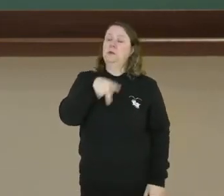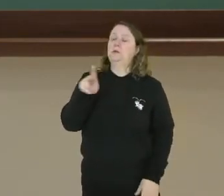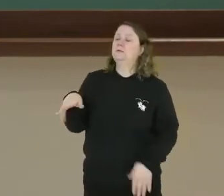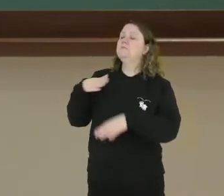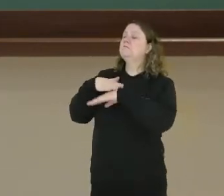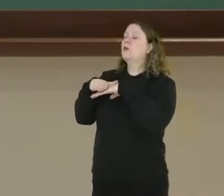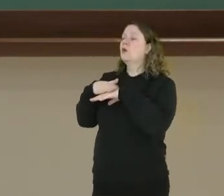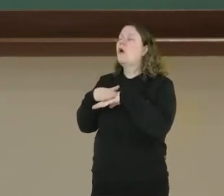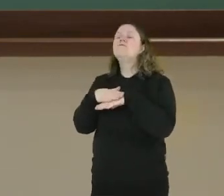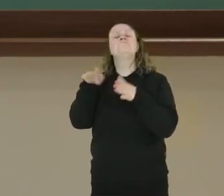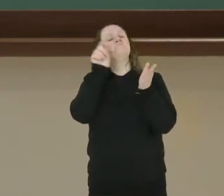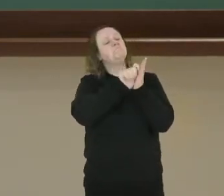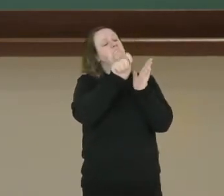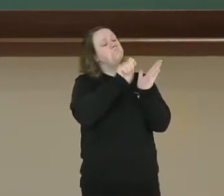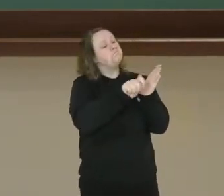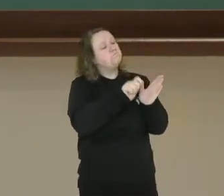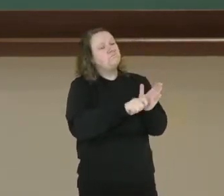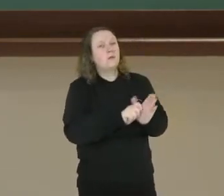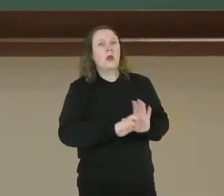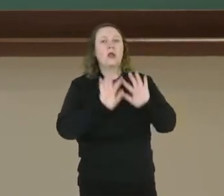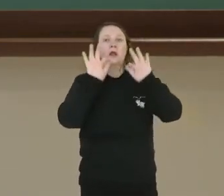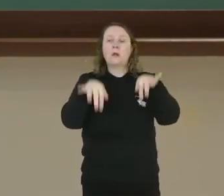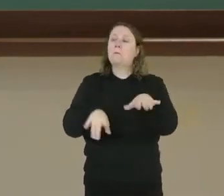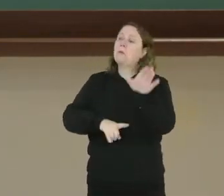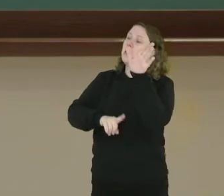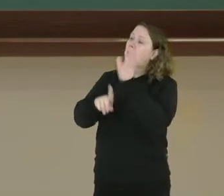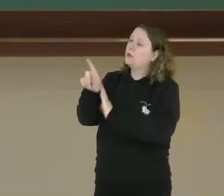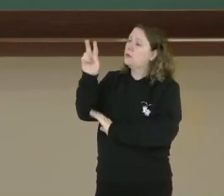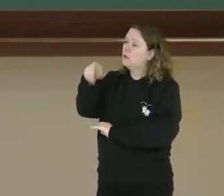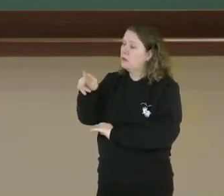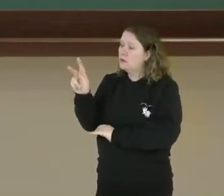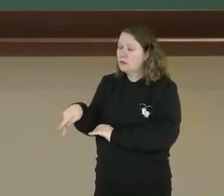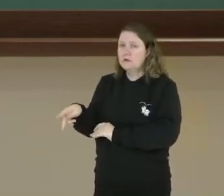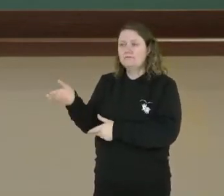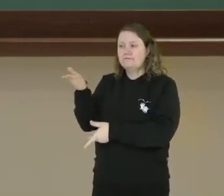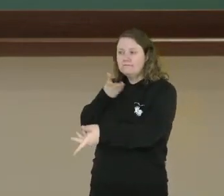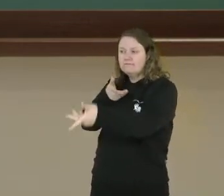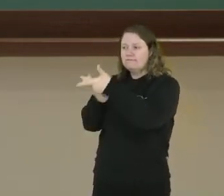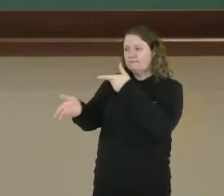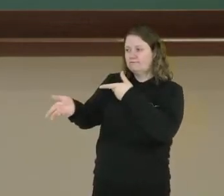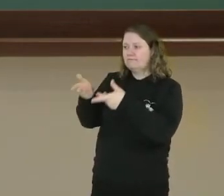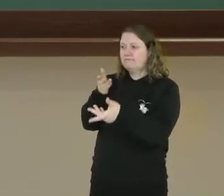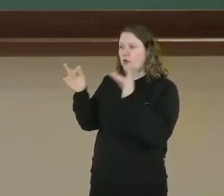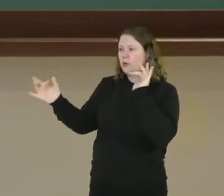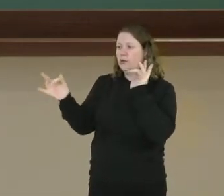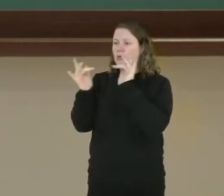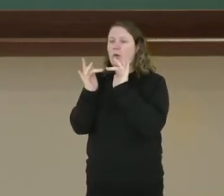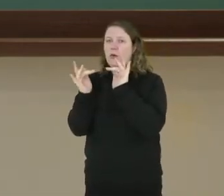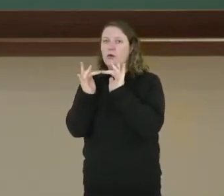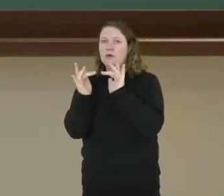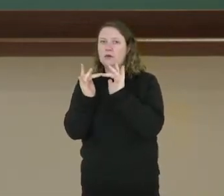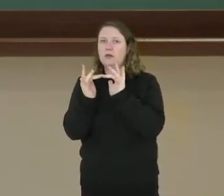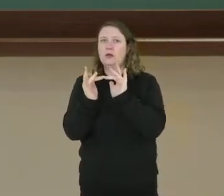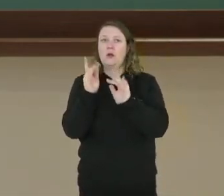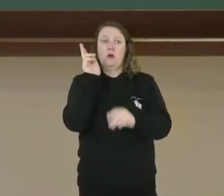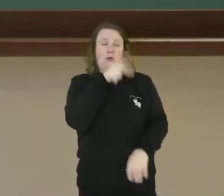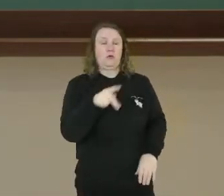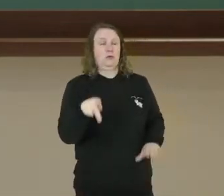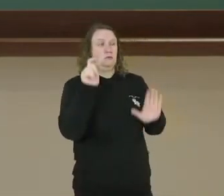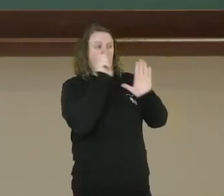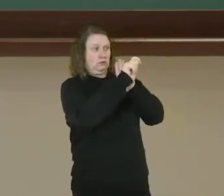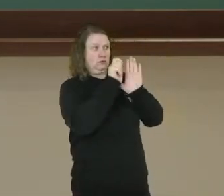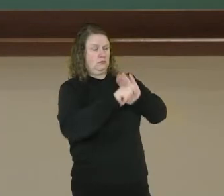estão anotando, aí no final vocês fazem a pergunta. Essa é a sintonia que a gente tem na escola. O professor explica no quadro, você